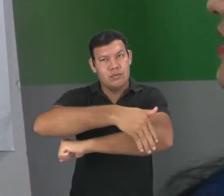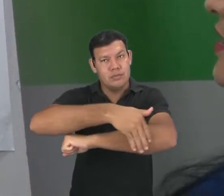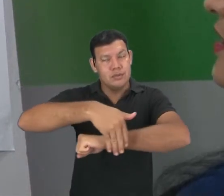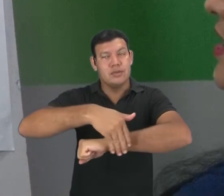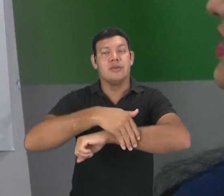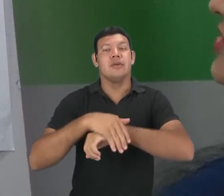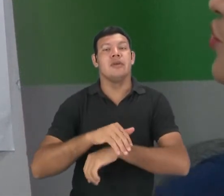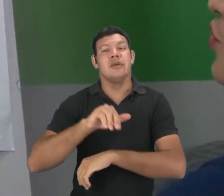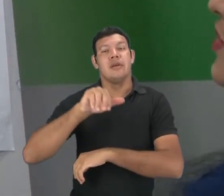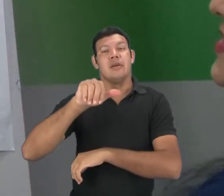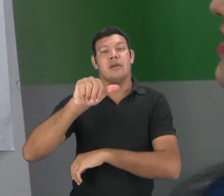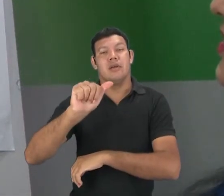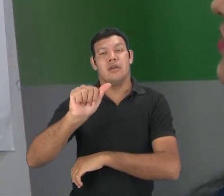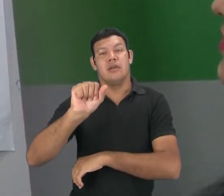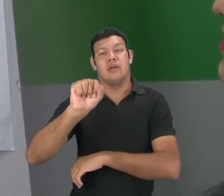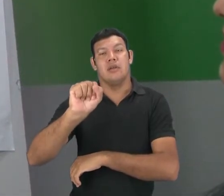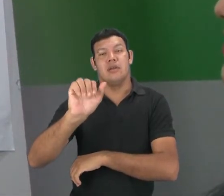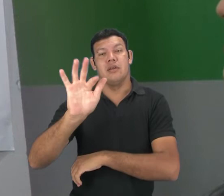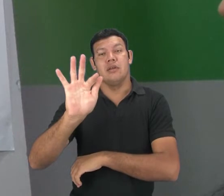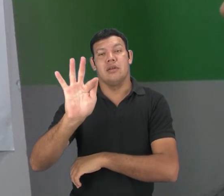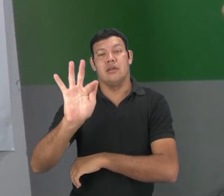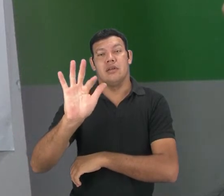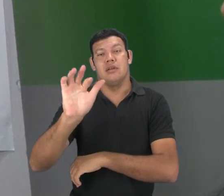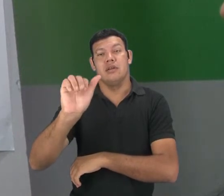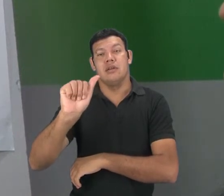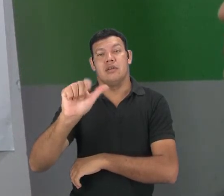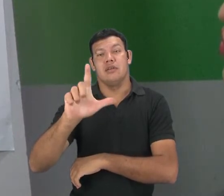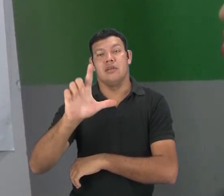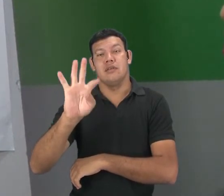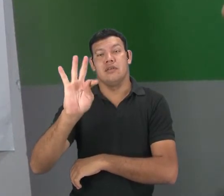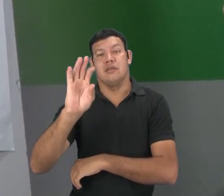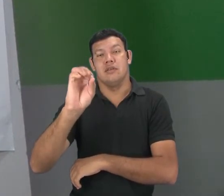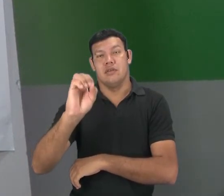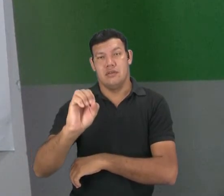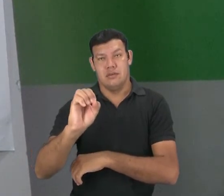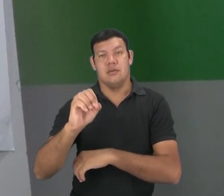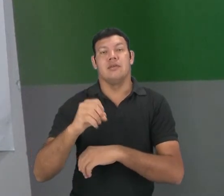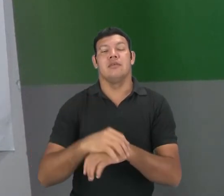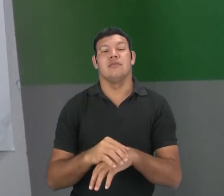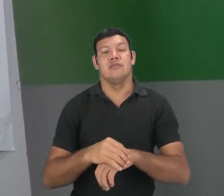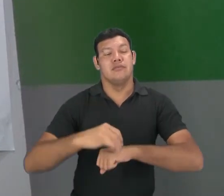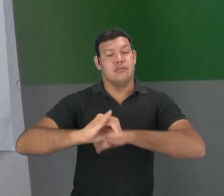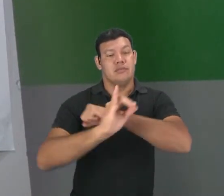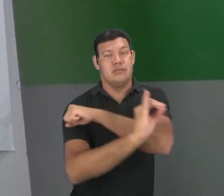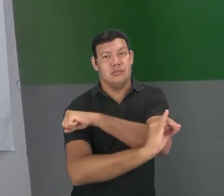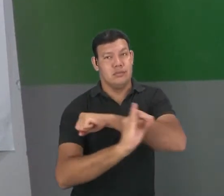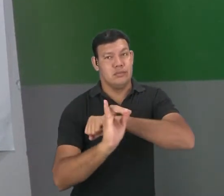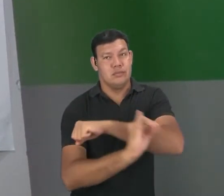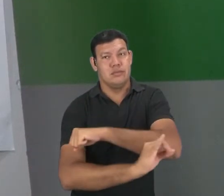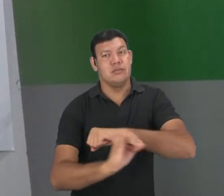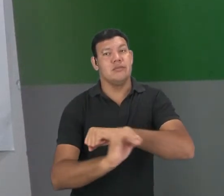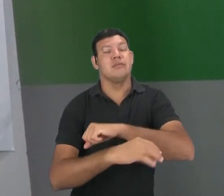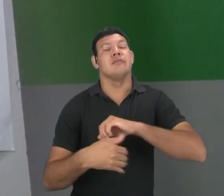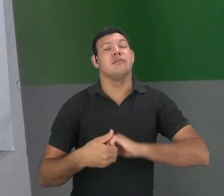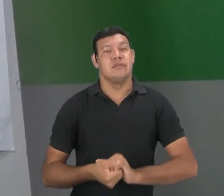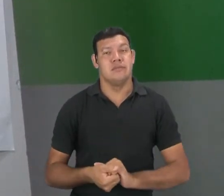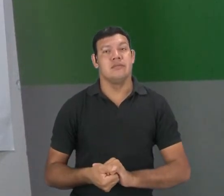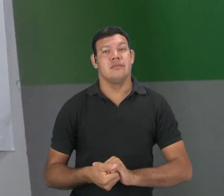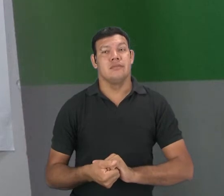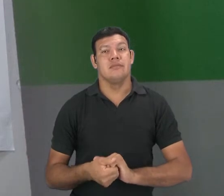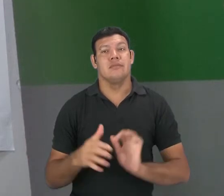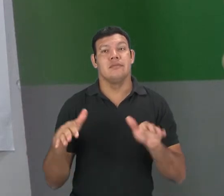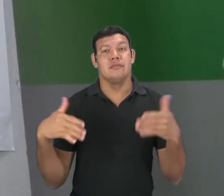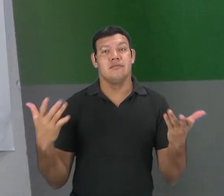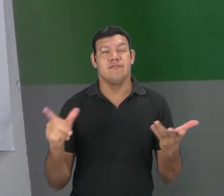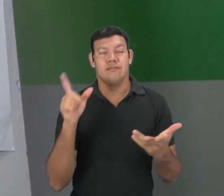questão, né, das ruas aqui, ó, são estruturadas com asfaltos e tudo mais.